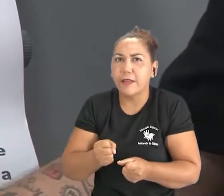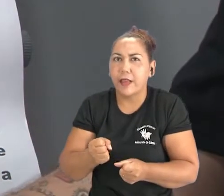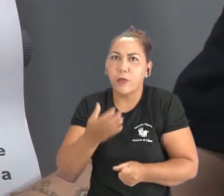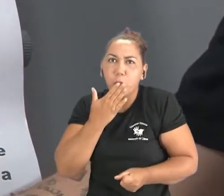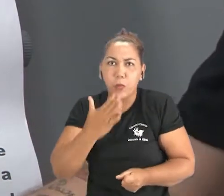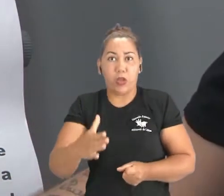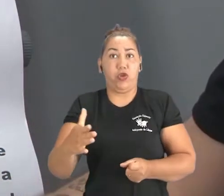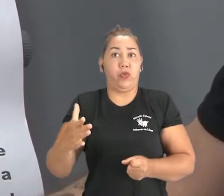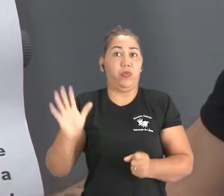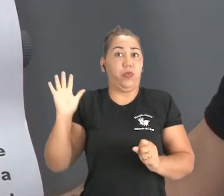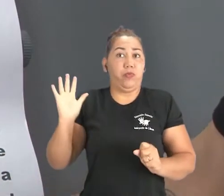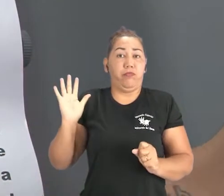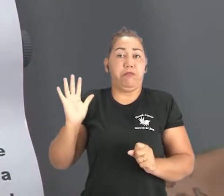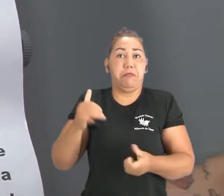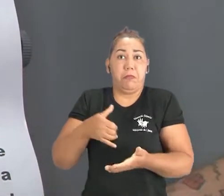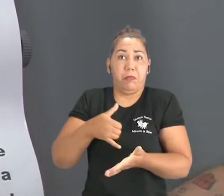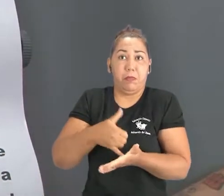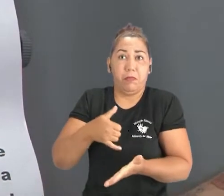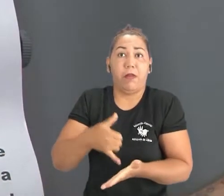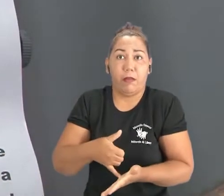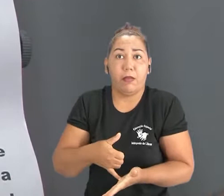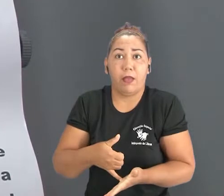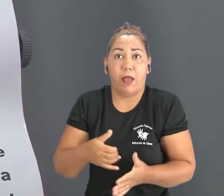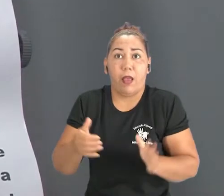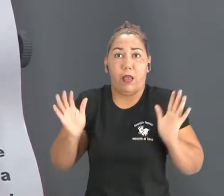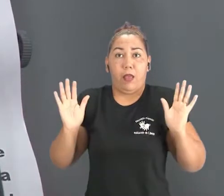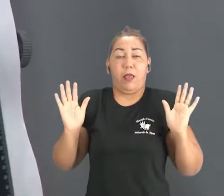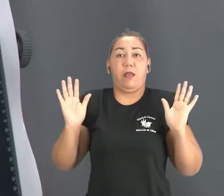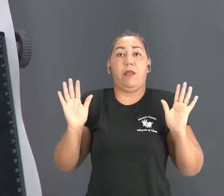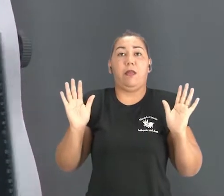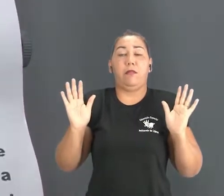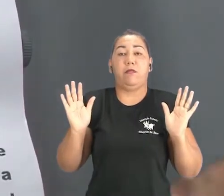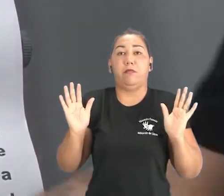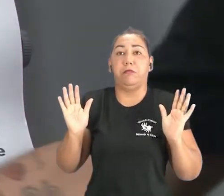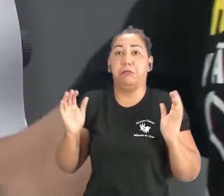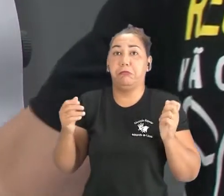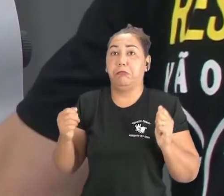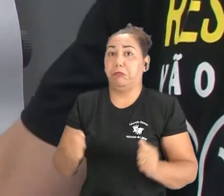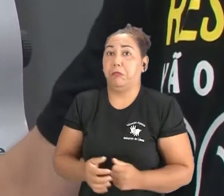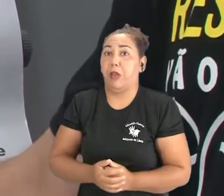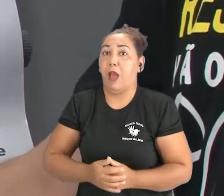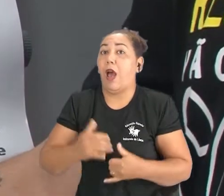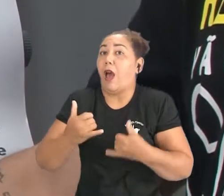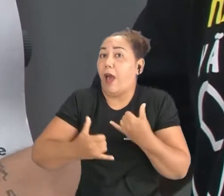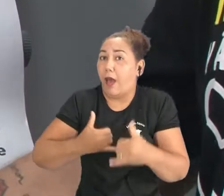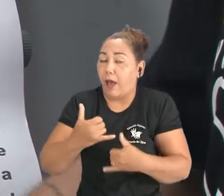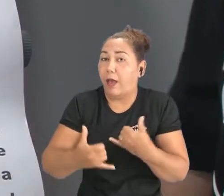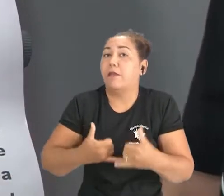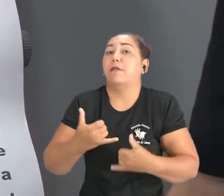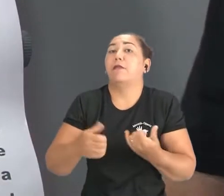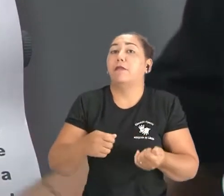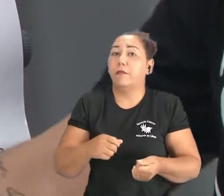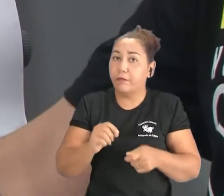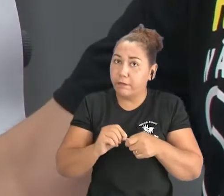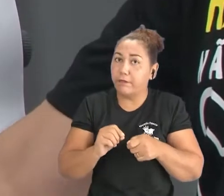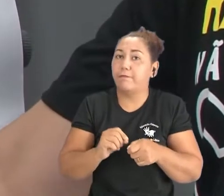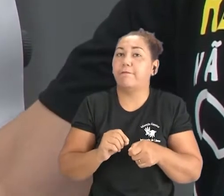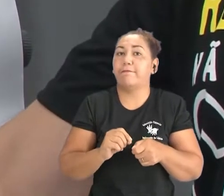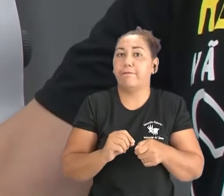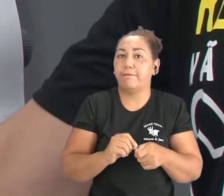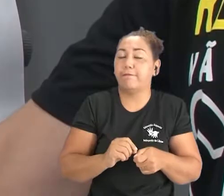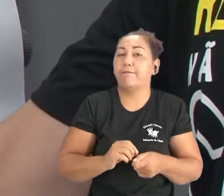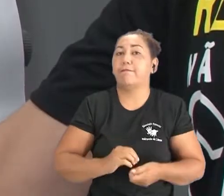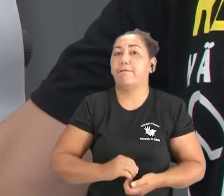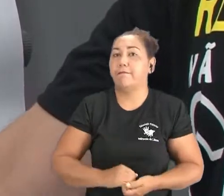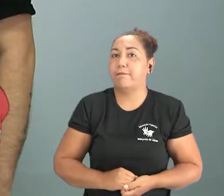do saci se tornará vítima de uma das brincadeiras dele Oi